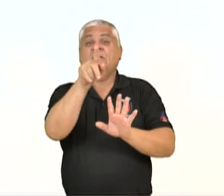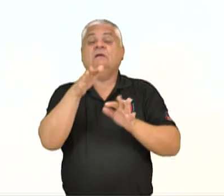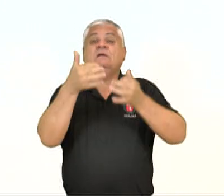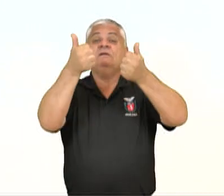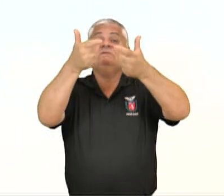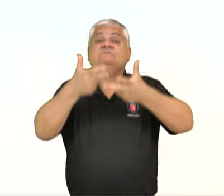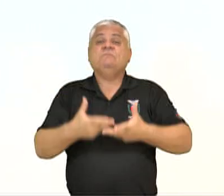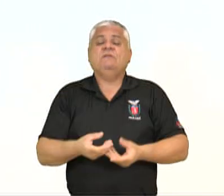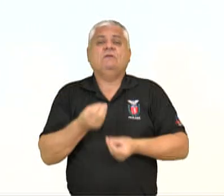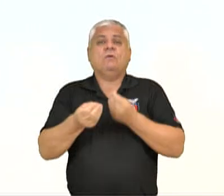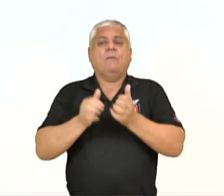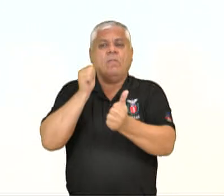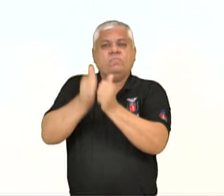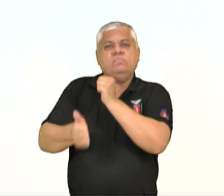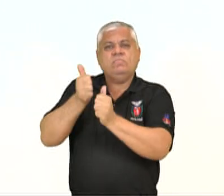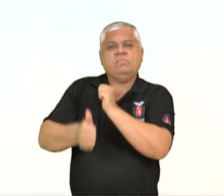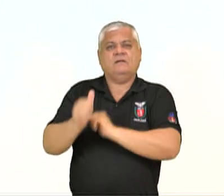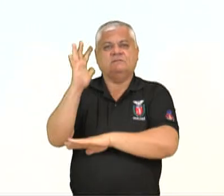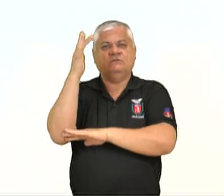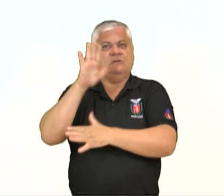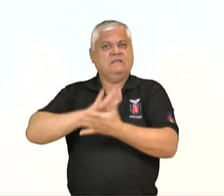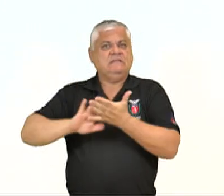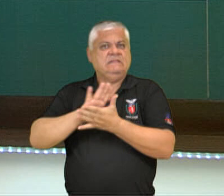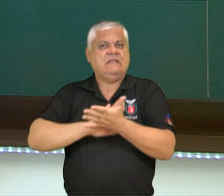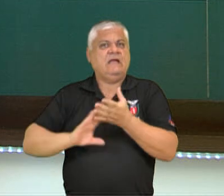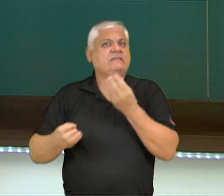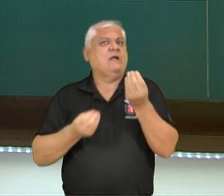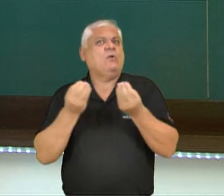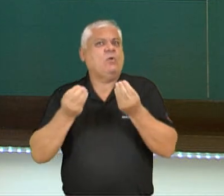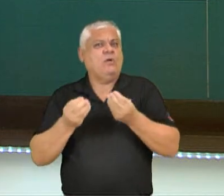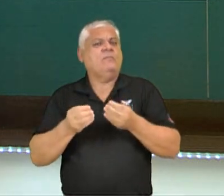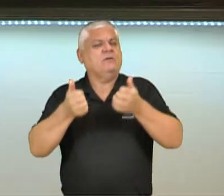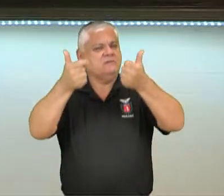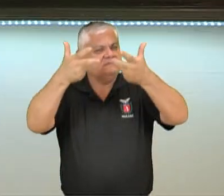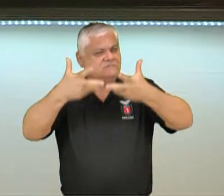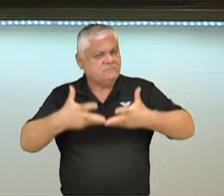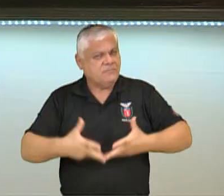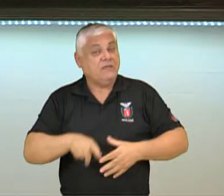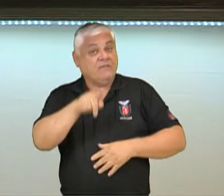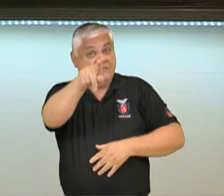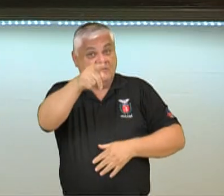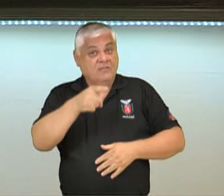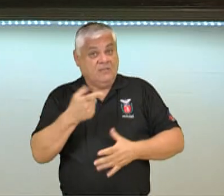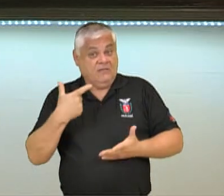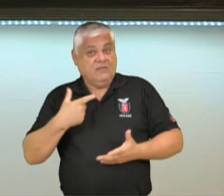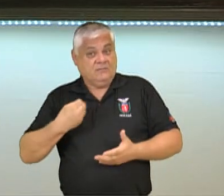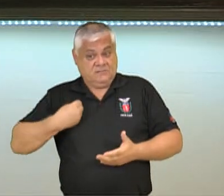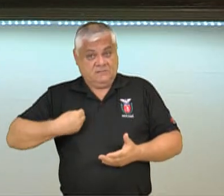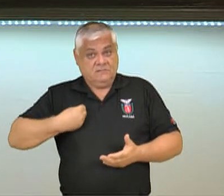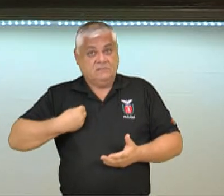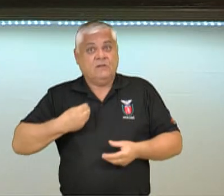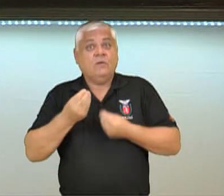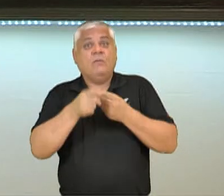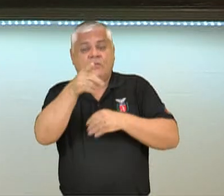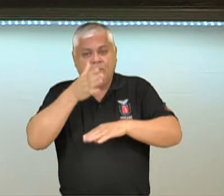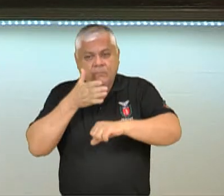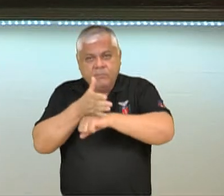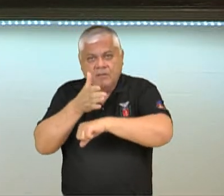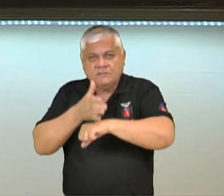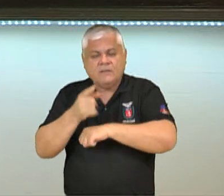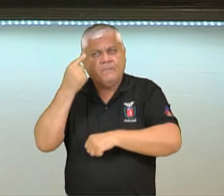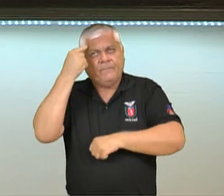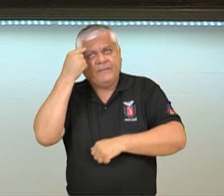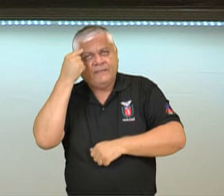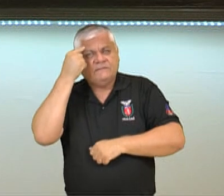como não prejudicar a natureza ao vivenciar essa prática. Então, agora a gente quer que vocês pensem um pouquinho, nós